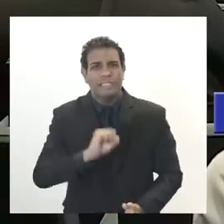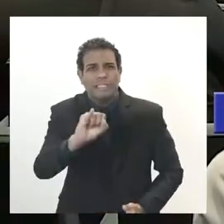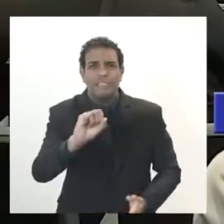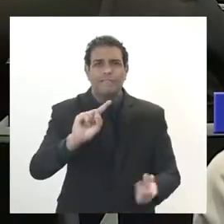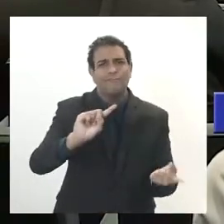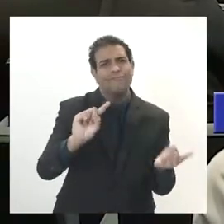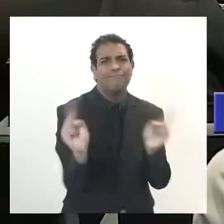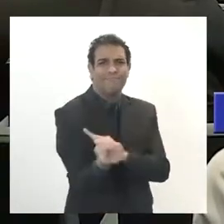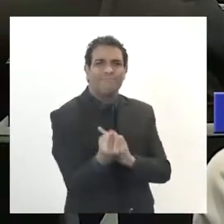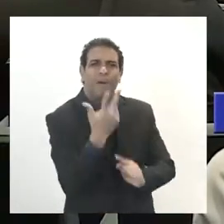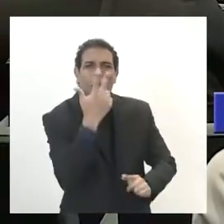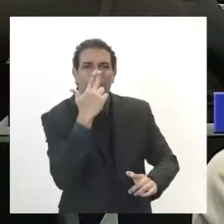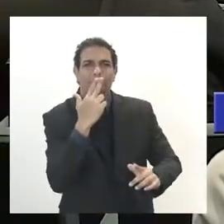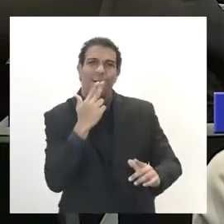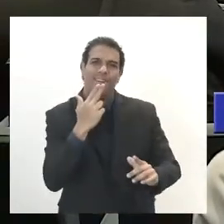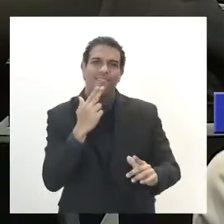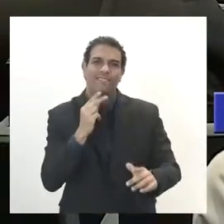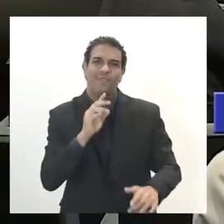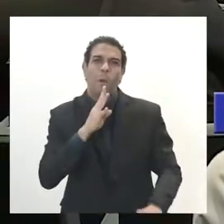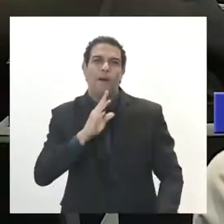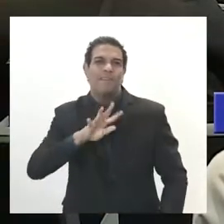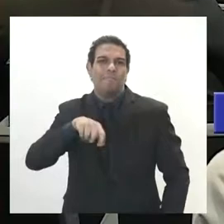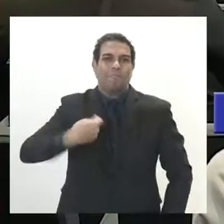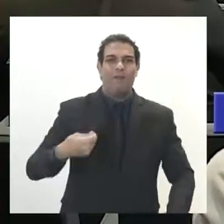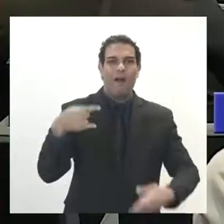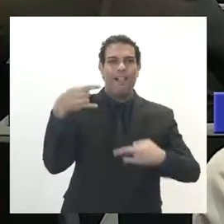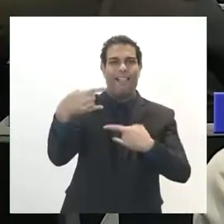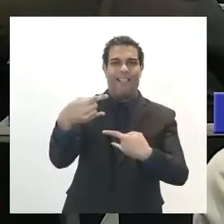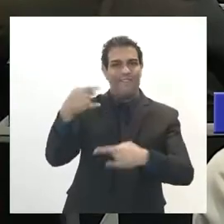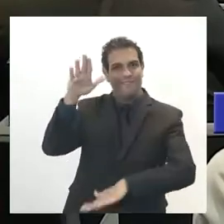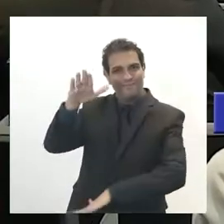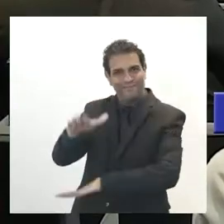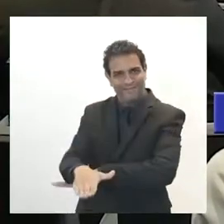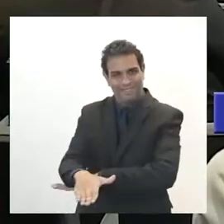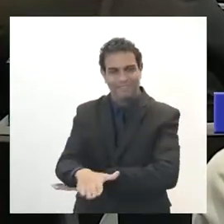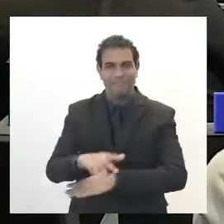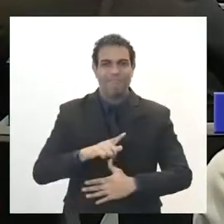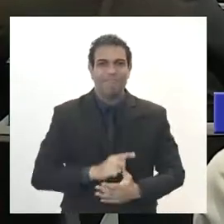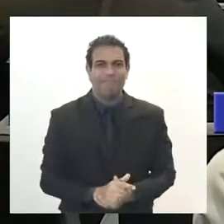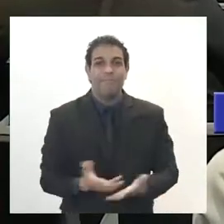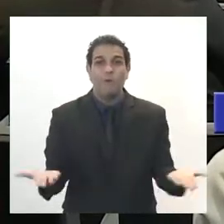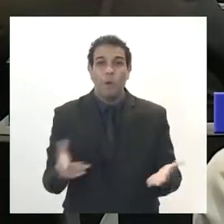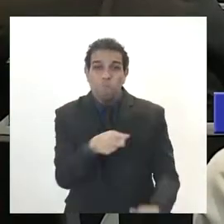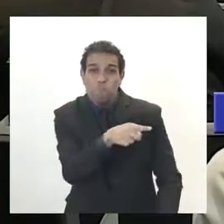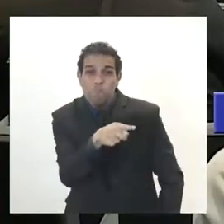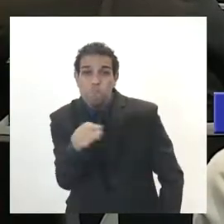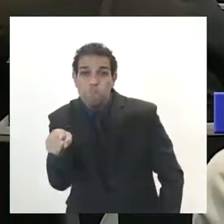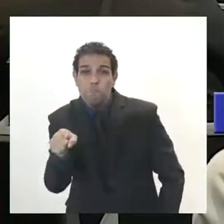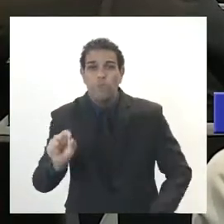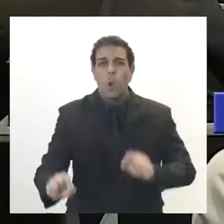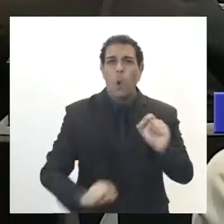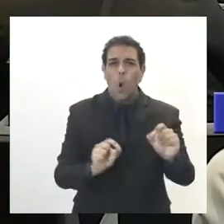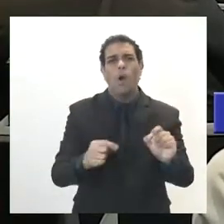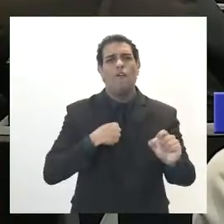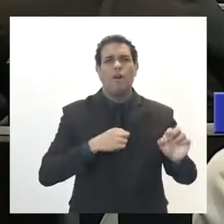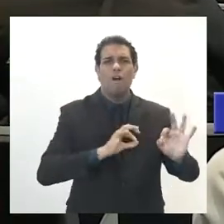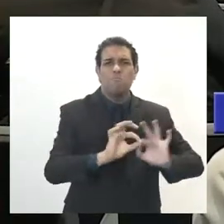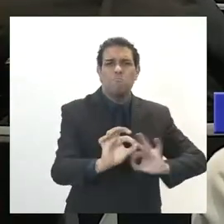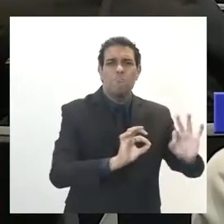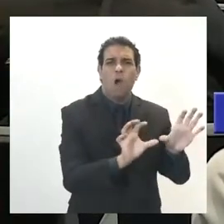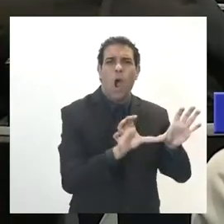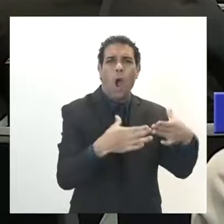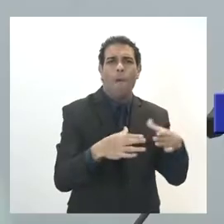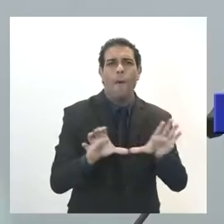chamado de Live as vídeo conferência então Aqueles que forem e eu vou formar